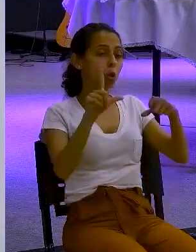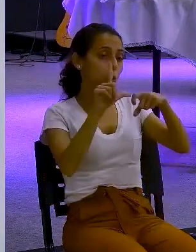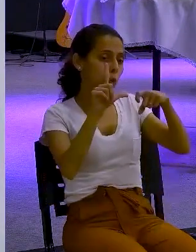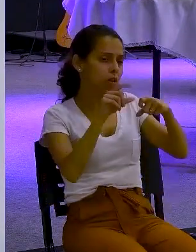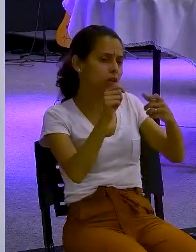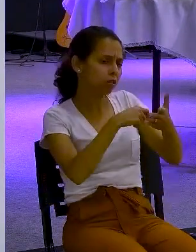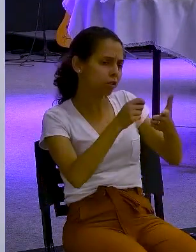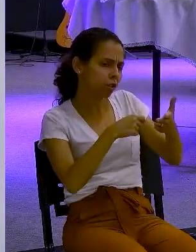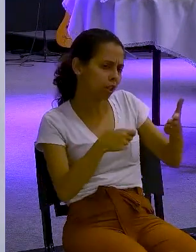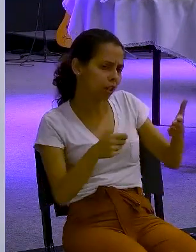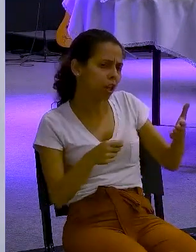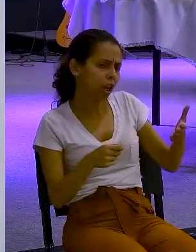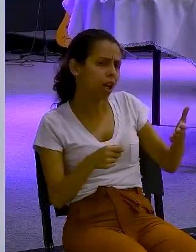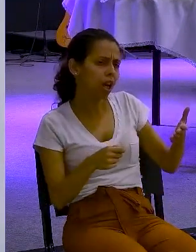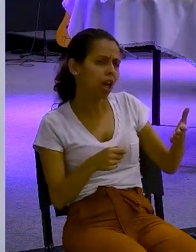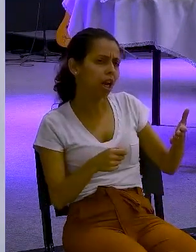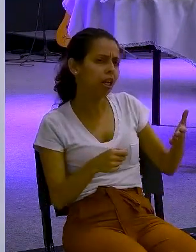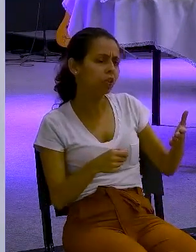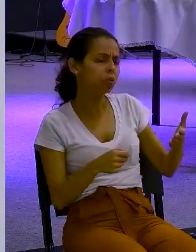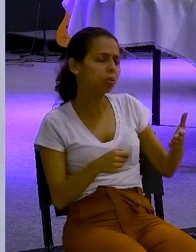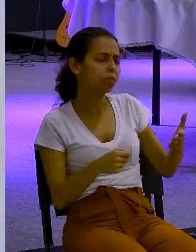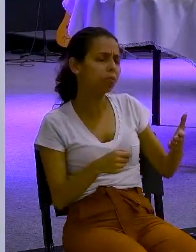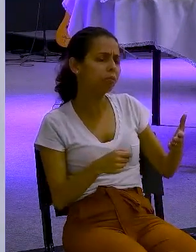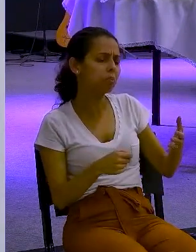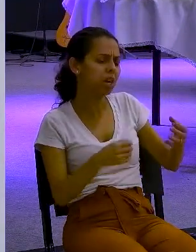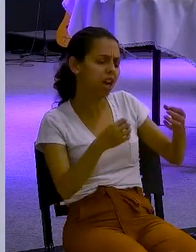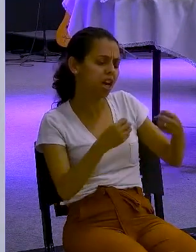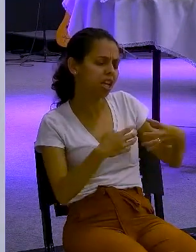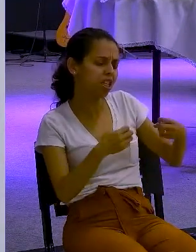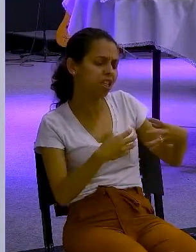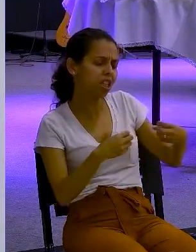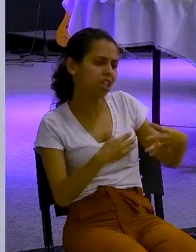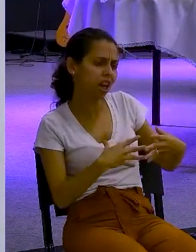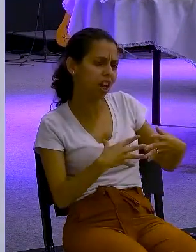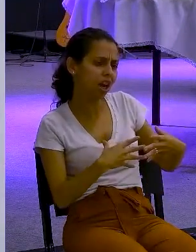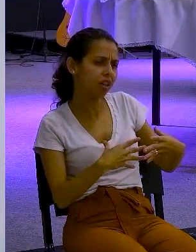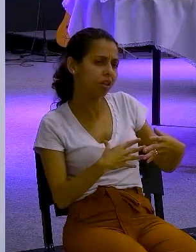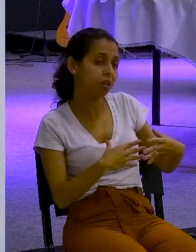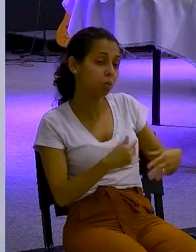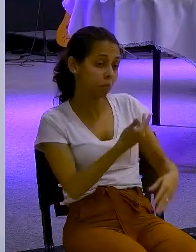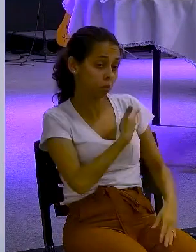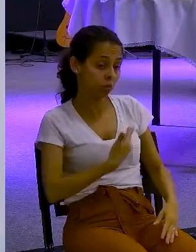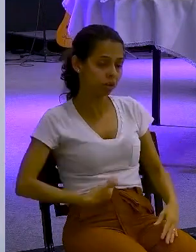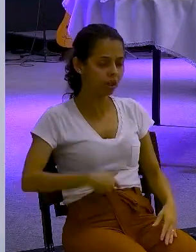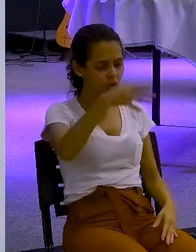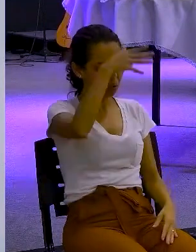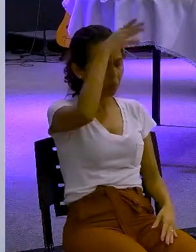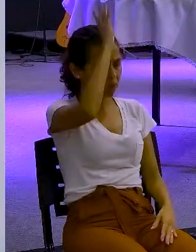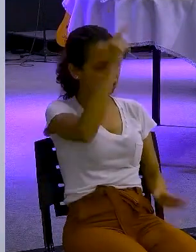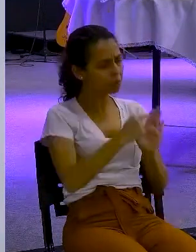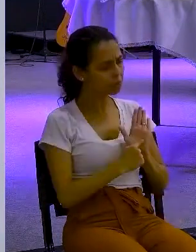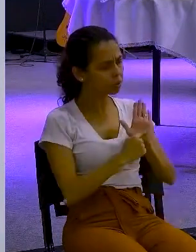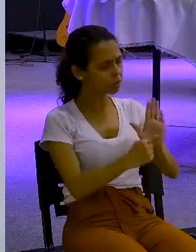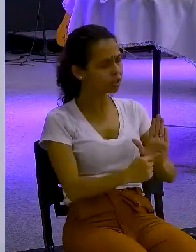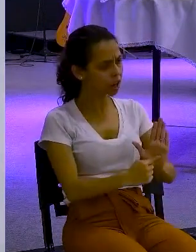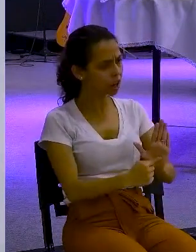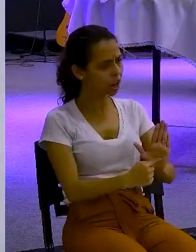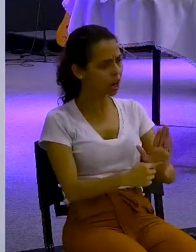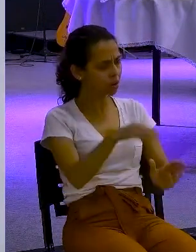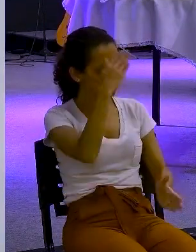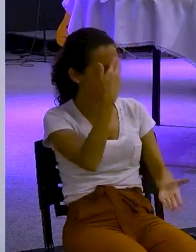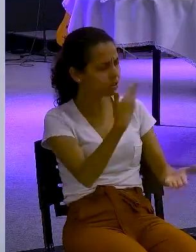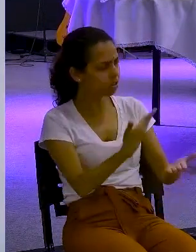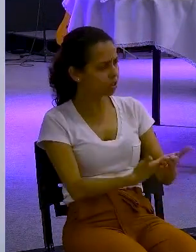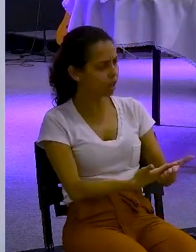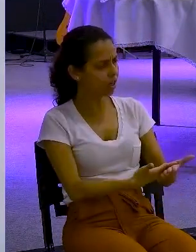instruir o oficial romano de nome Teófilo, mostrando quem eram os cristãos e quem era o Cristo dos